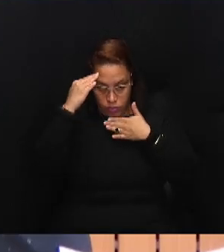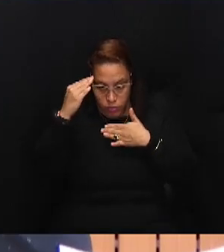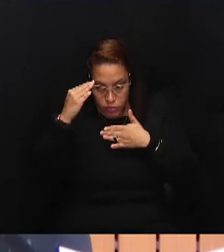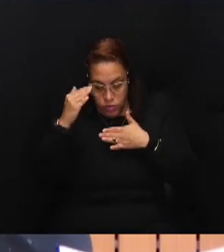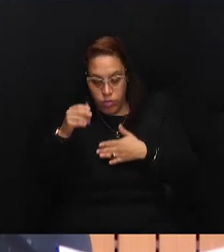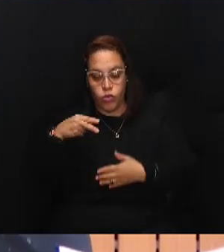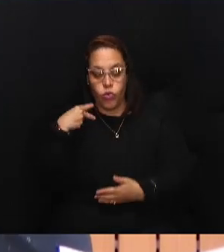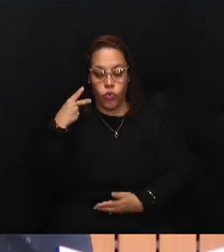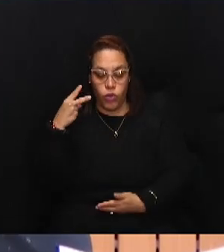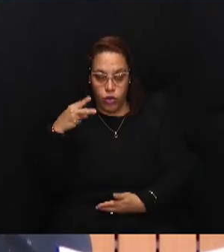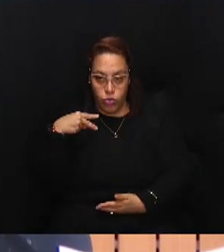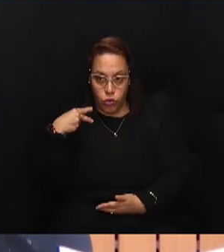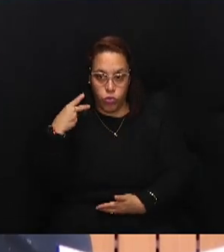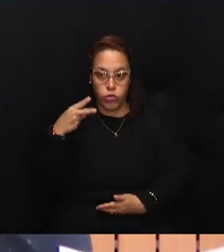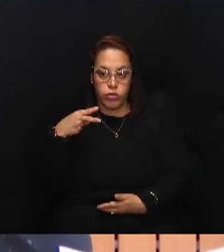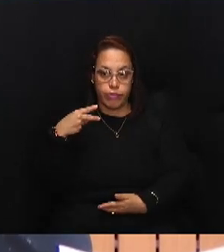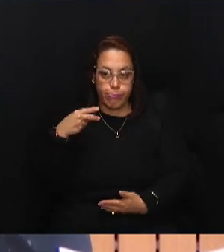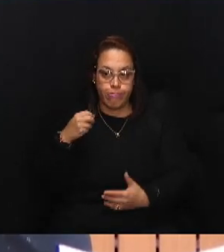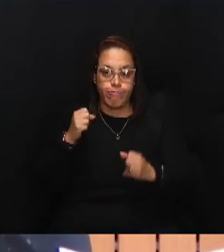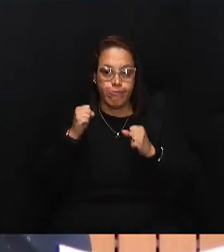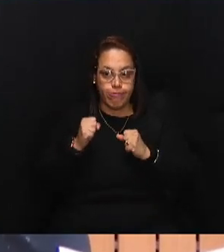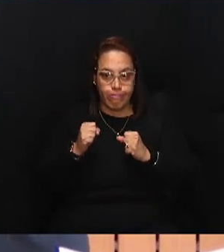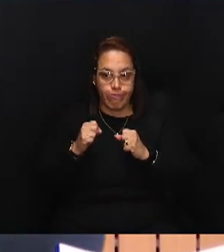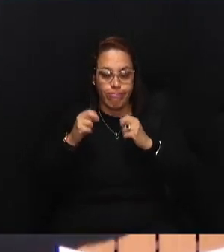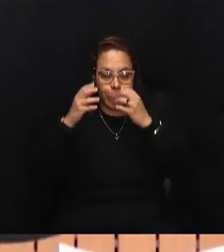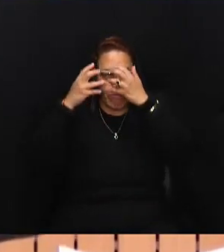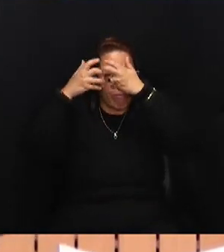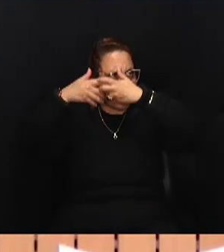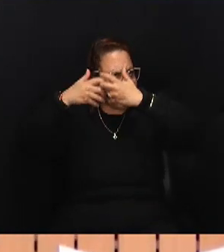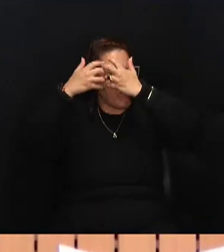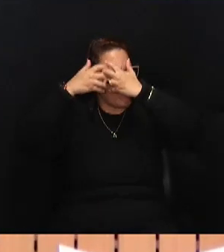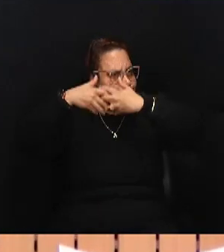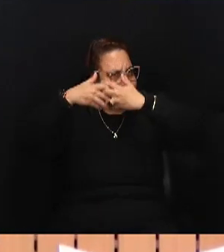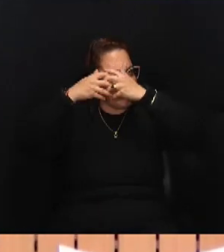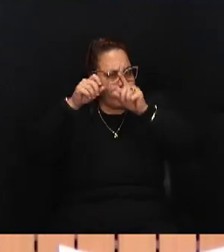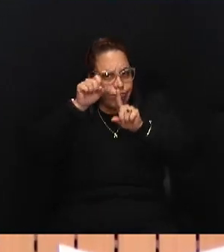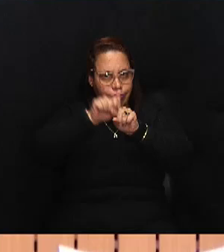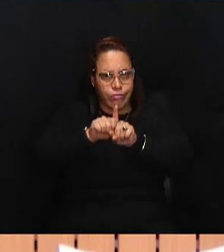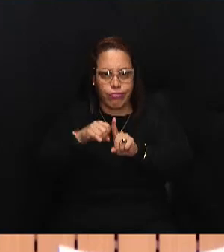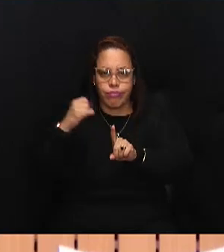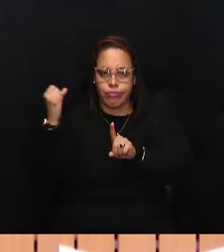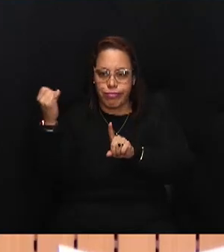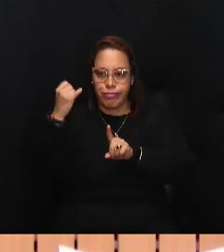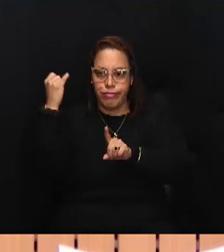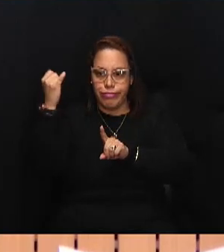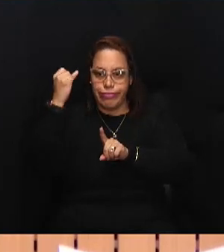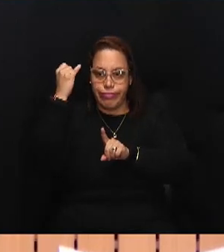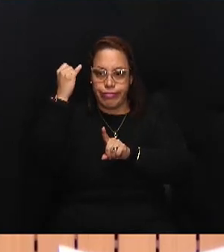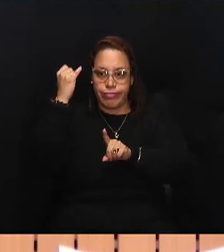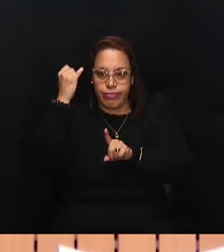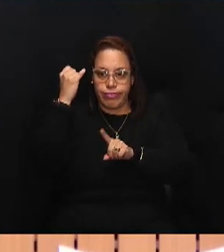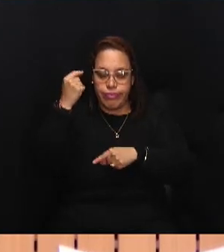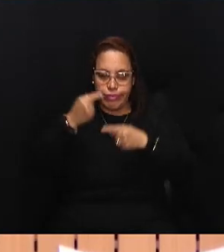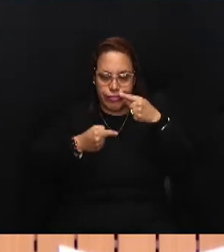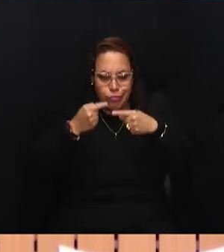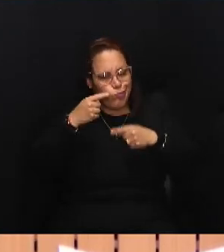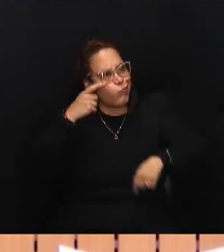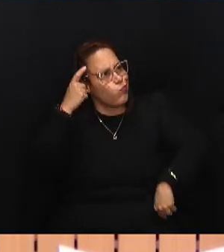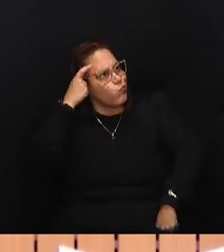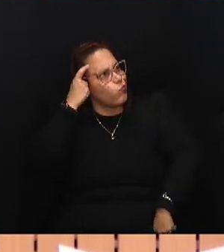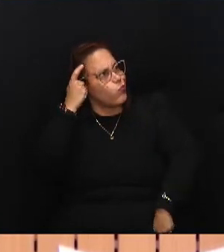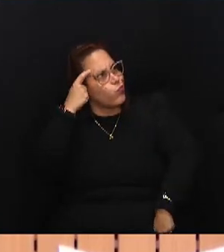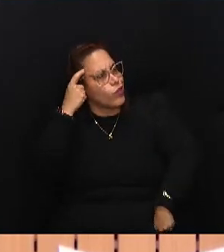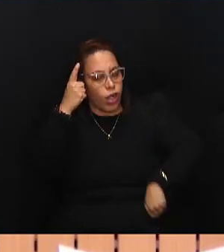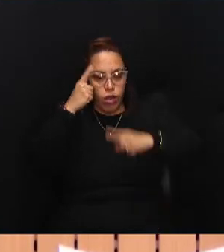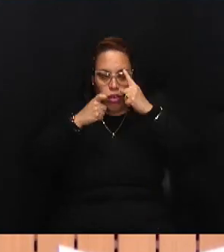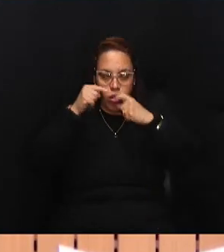vereador para a gente fazer essa reflexão nesse mês importante, que se debate e se reflete com relação à